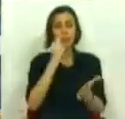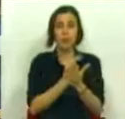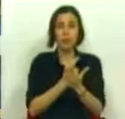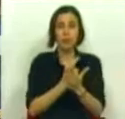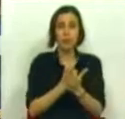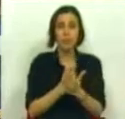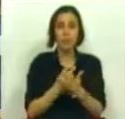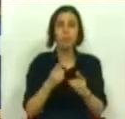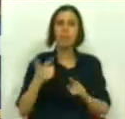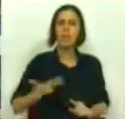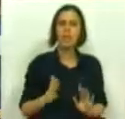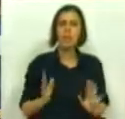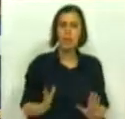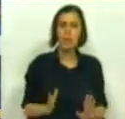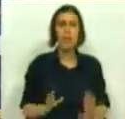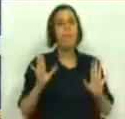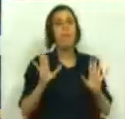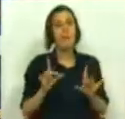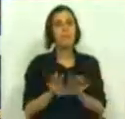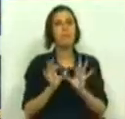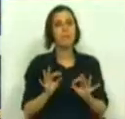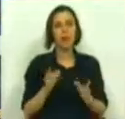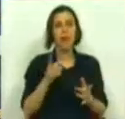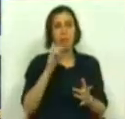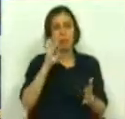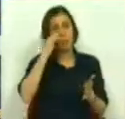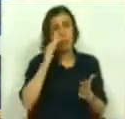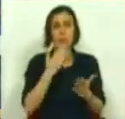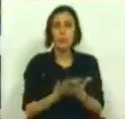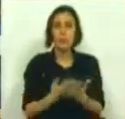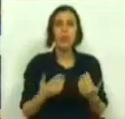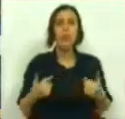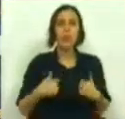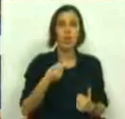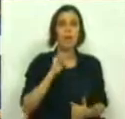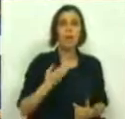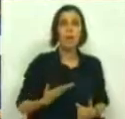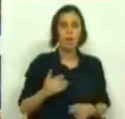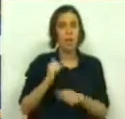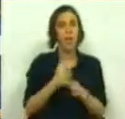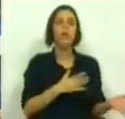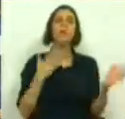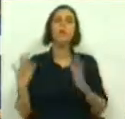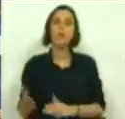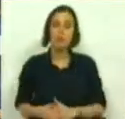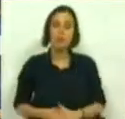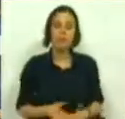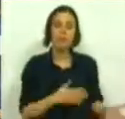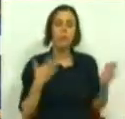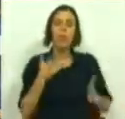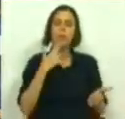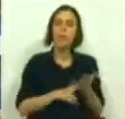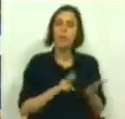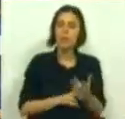derrotista. É legítimo, mas é igualmente inconsequente. Nós no PSD estamos no outro lado, no lado